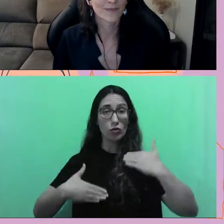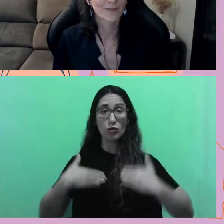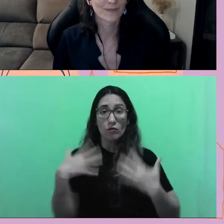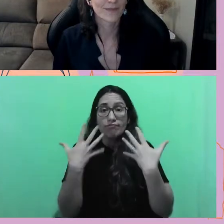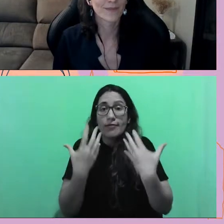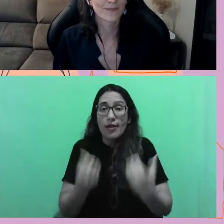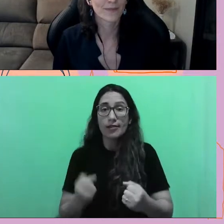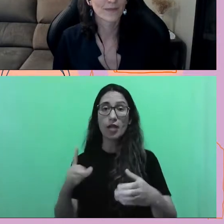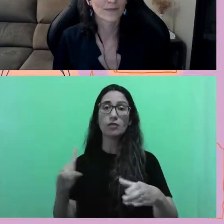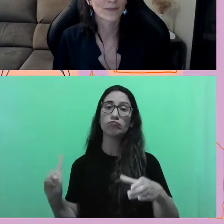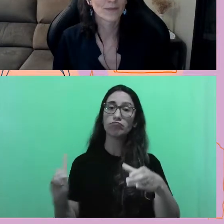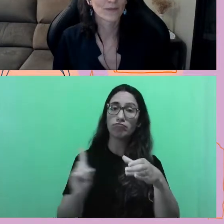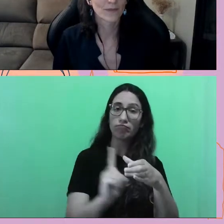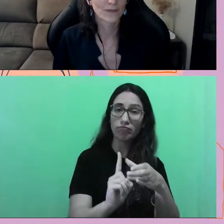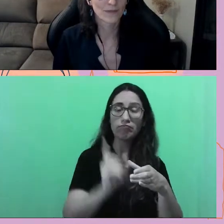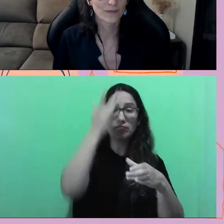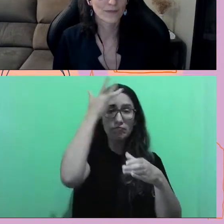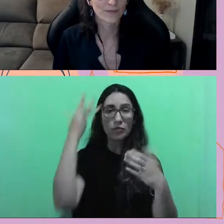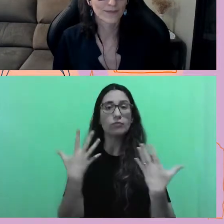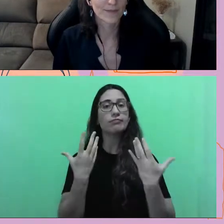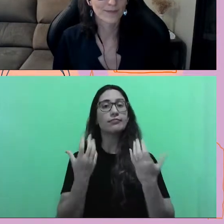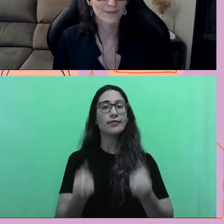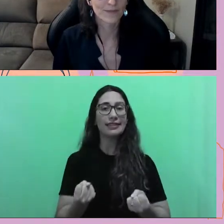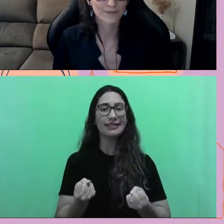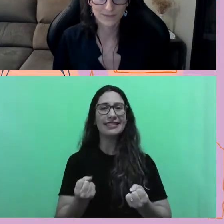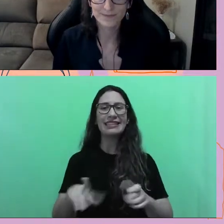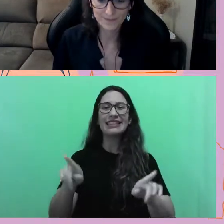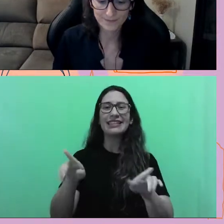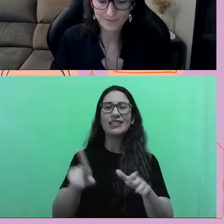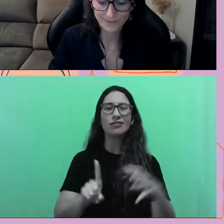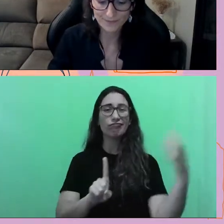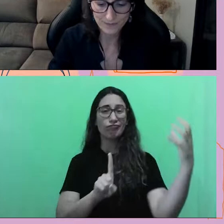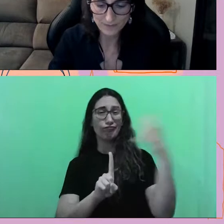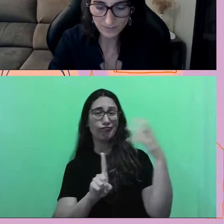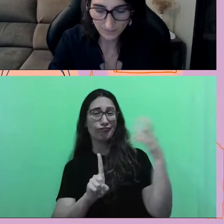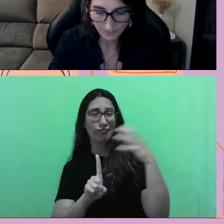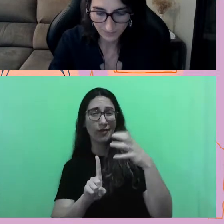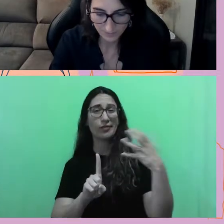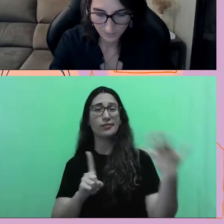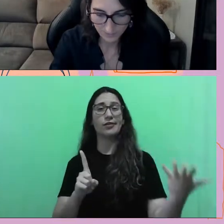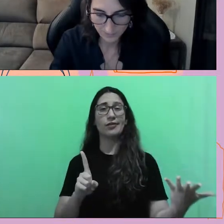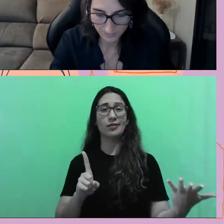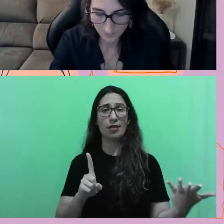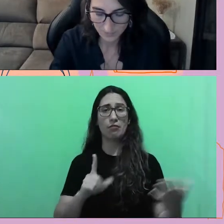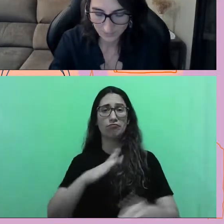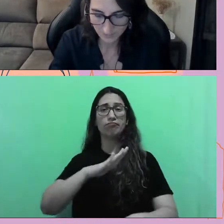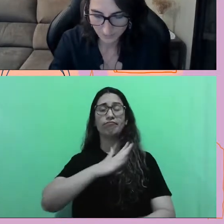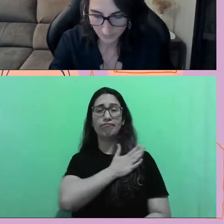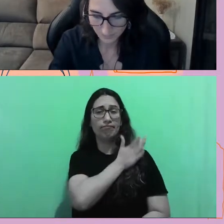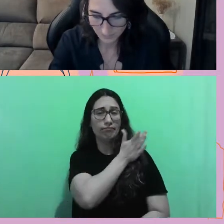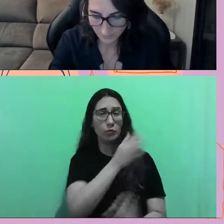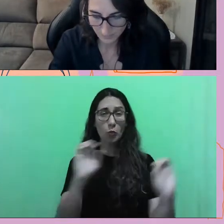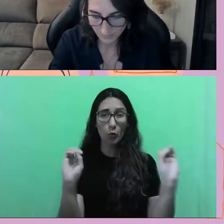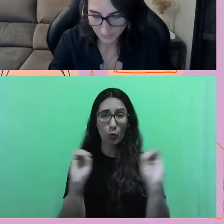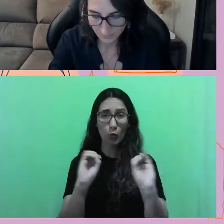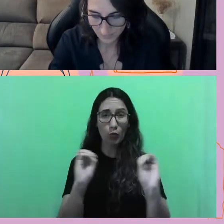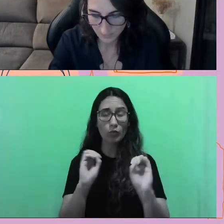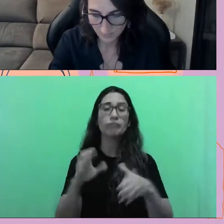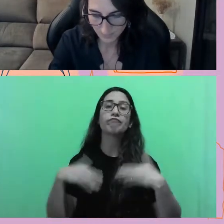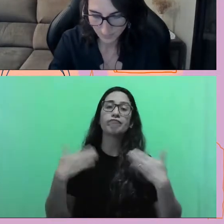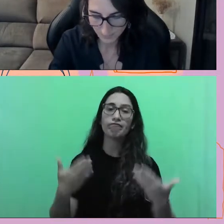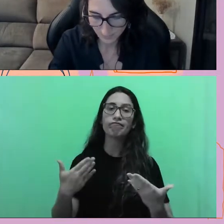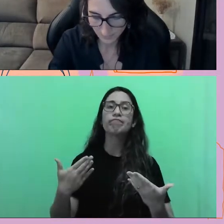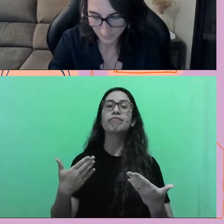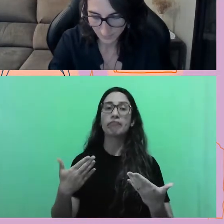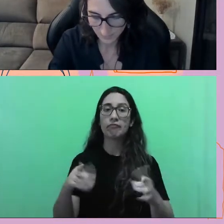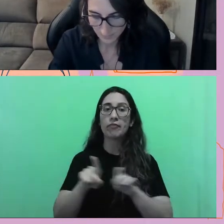aceitos, que a gente só esteja ali e não sofra nenhum tipo de represália ou qualquer tipo de preconceito por conta disso. E dentro do